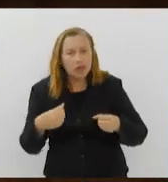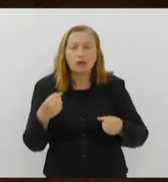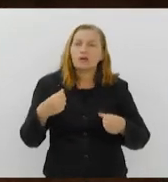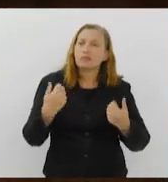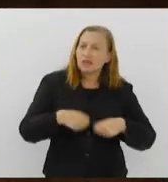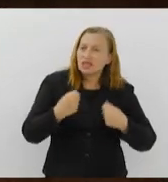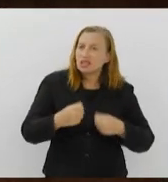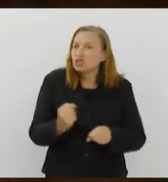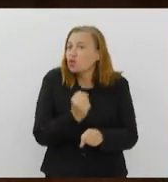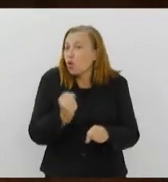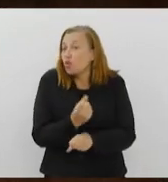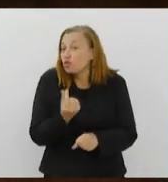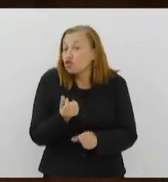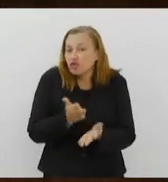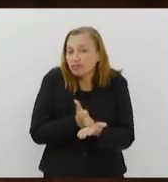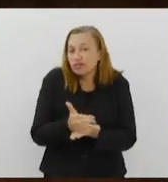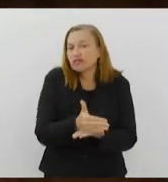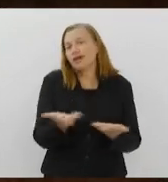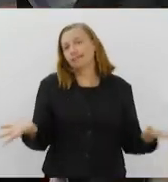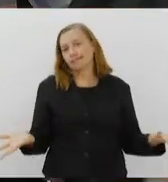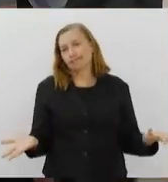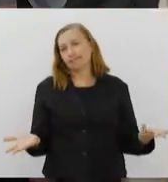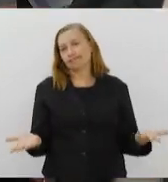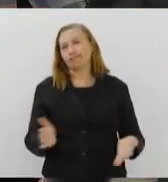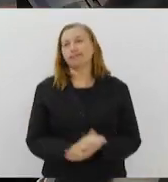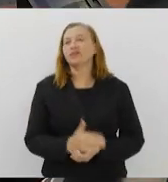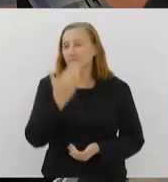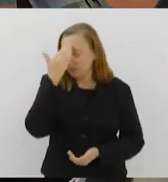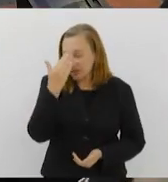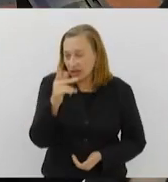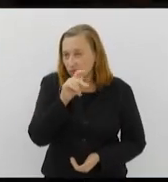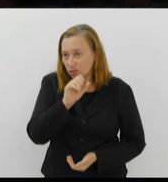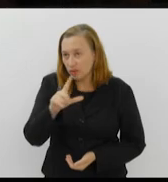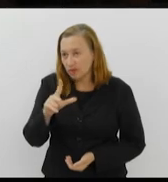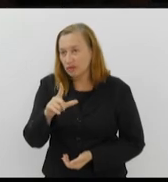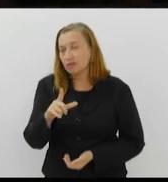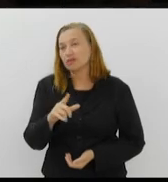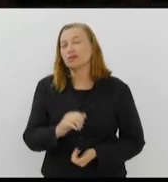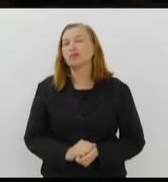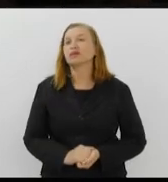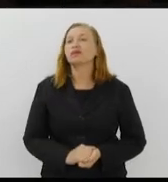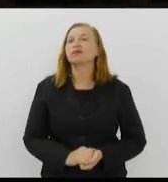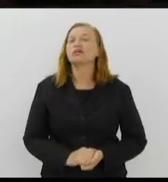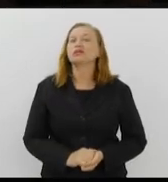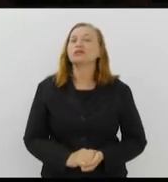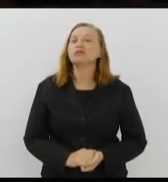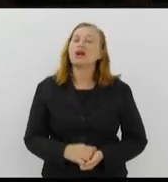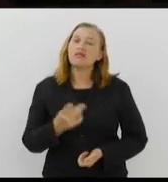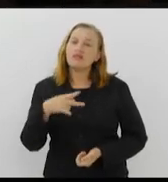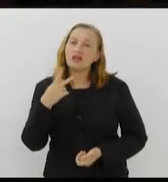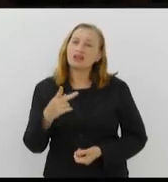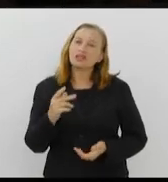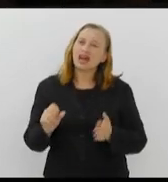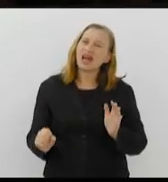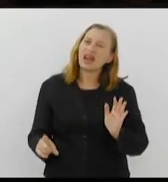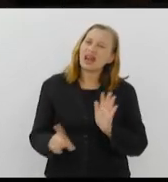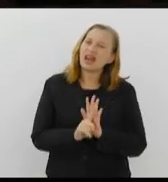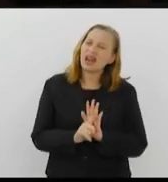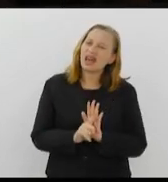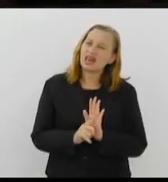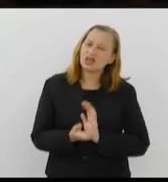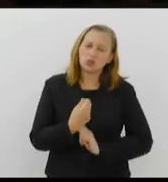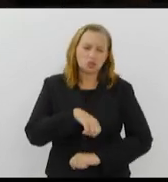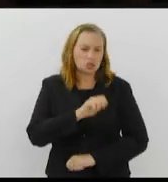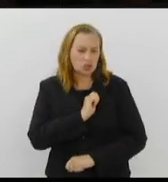e o dinheiro está indo para outro lugar. Obrigado pela parte, deputado Thiago Rangel. Se fala muito na lei de recuperação fiscal, que não